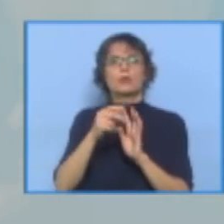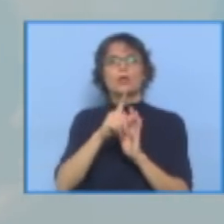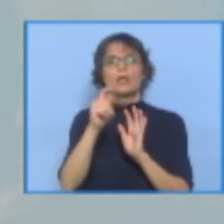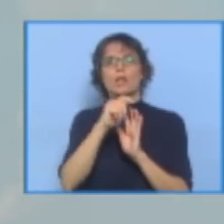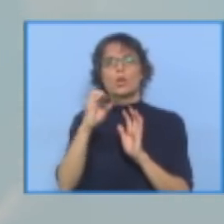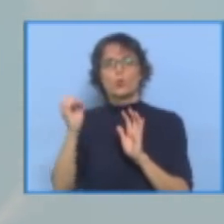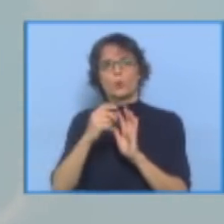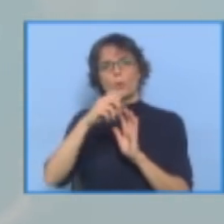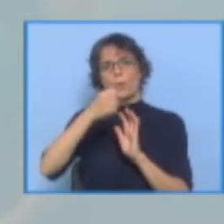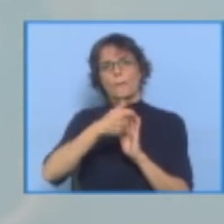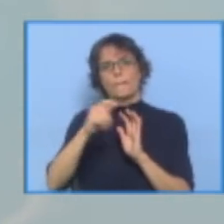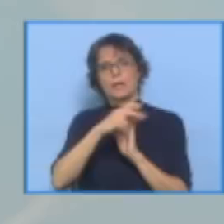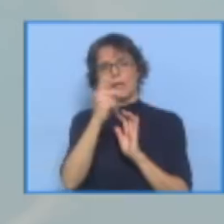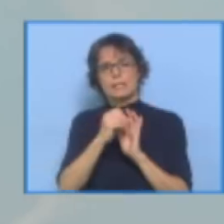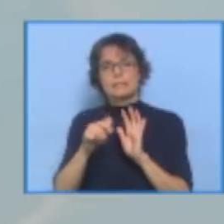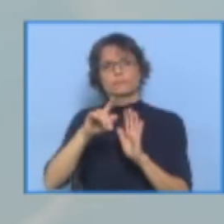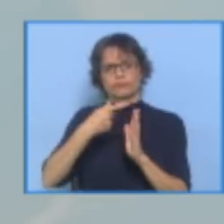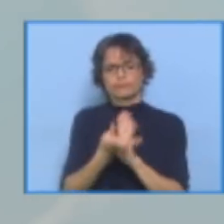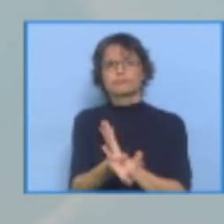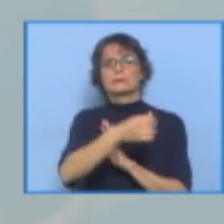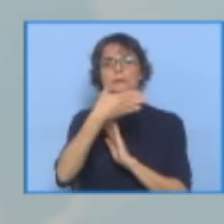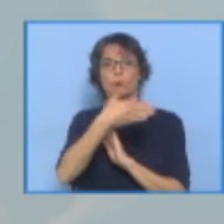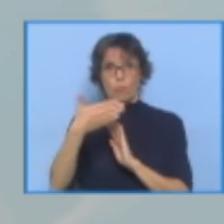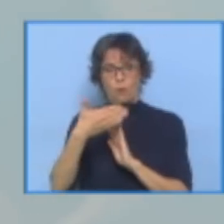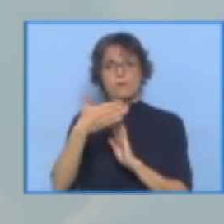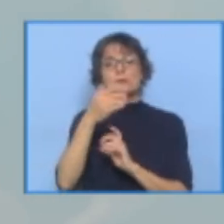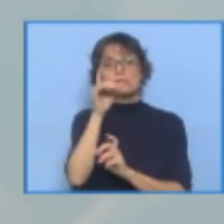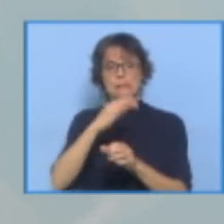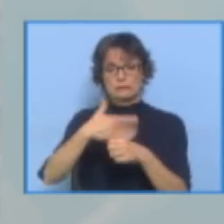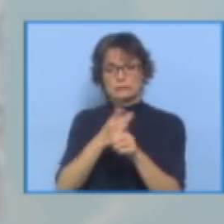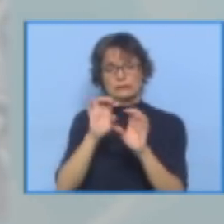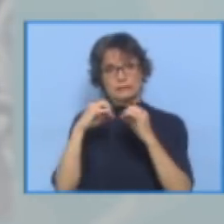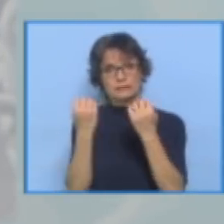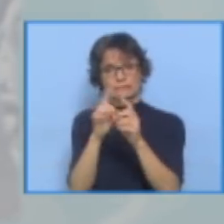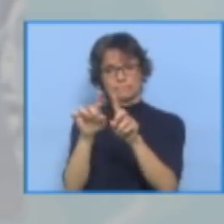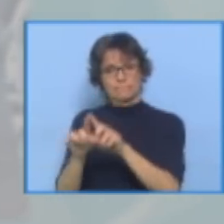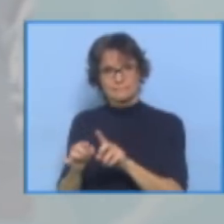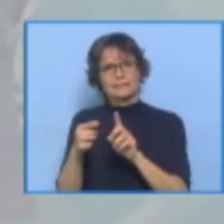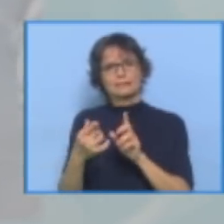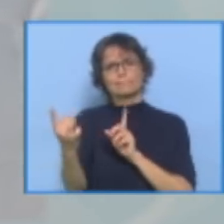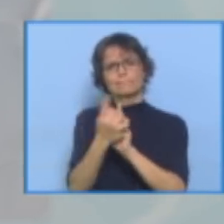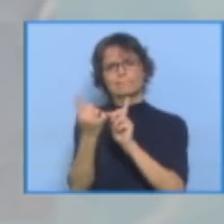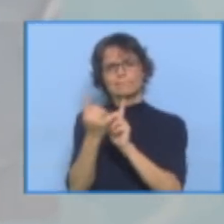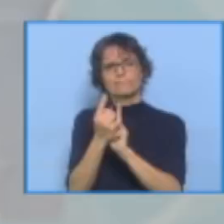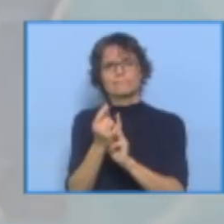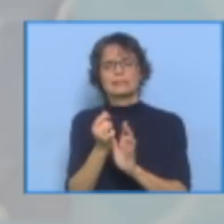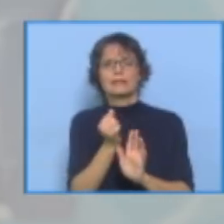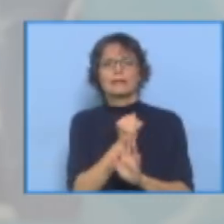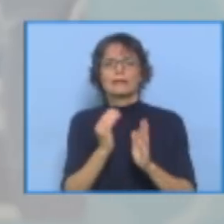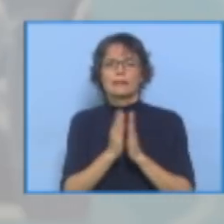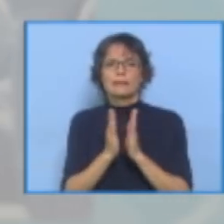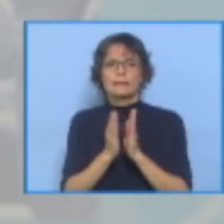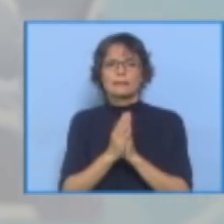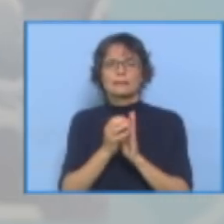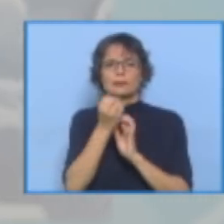11 personalidades de diferentes setores da sociedade que estarão à conversa com Maria João Avilés na paróquia do Campo Grande.